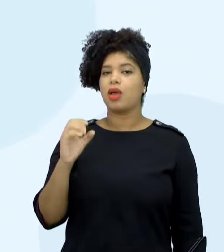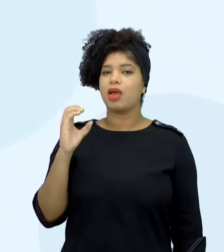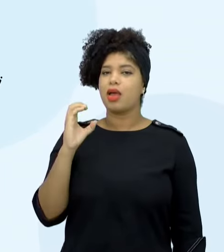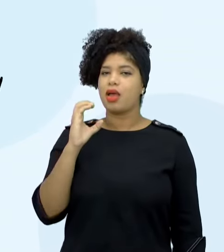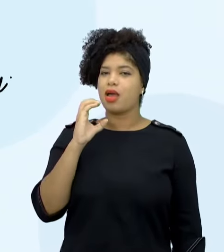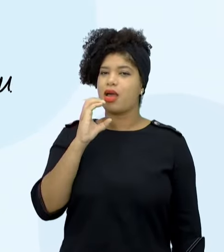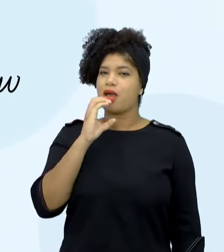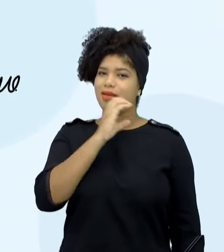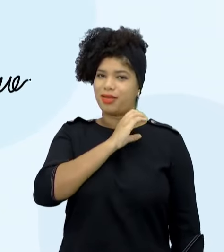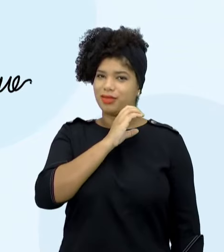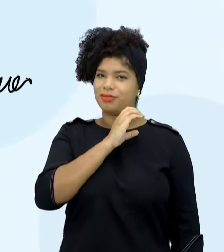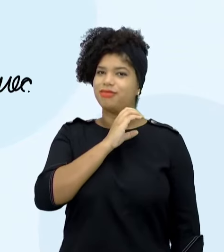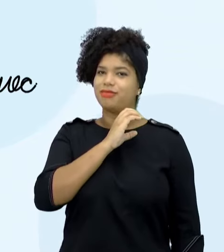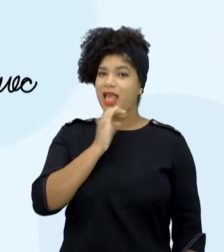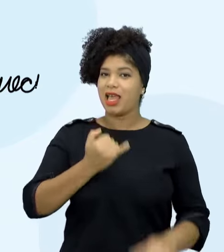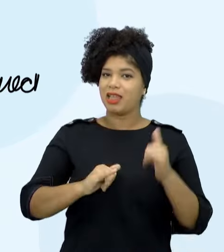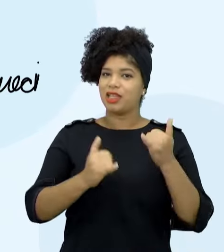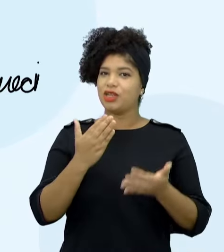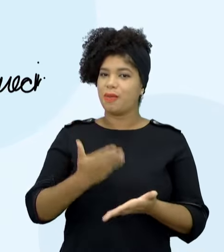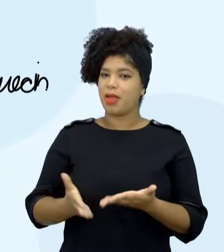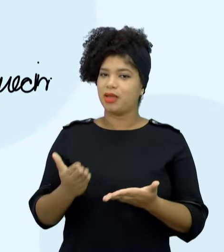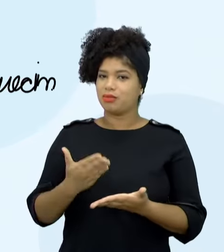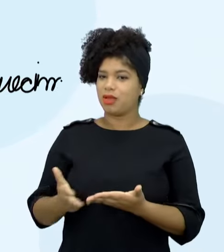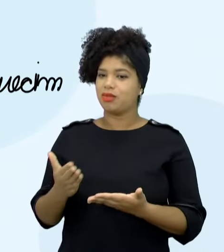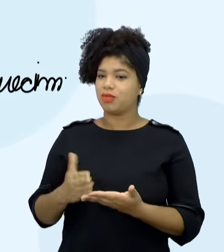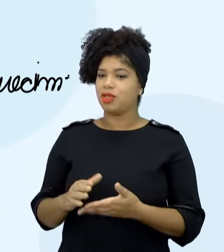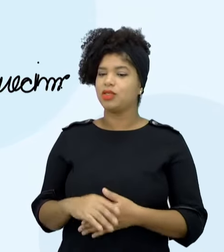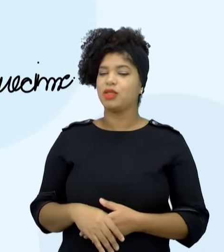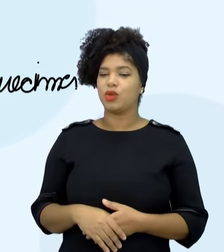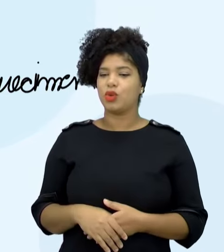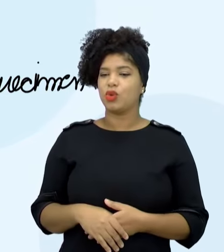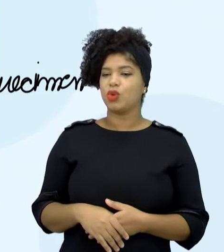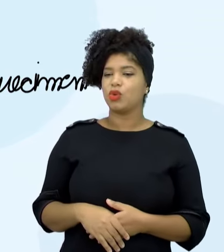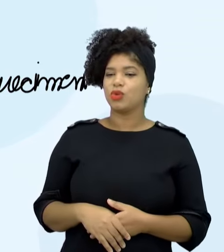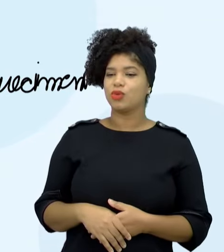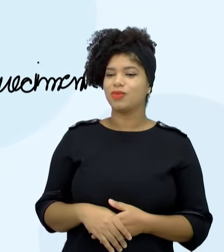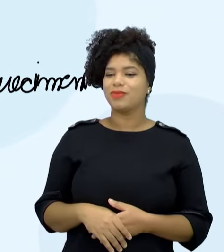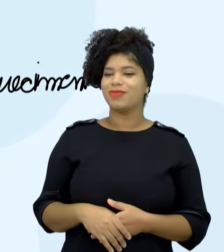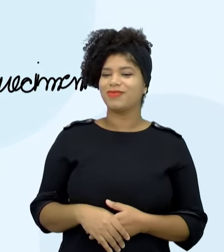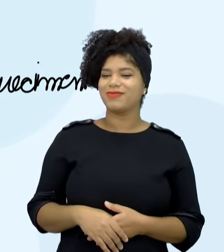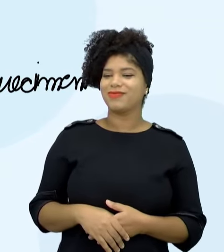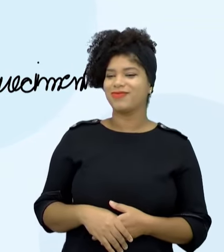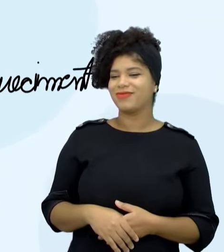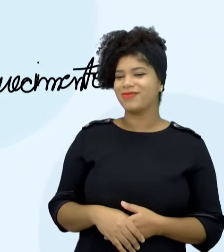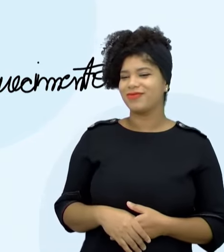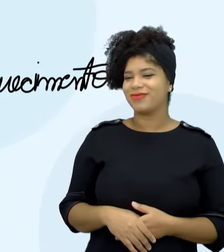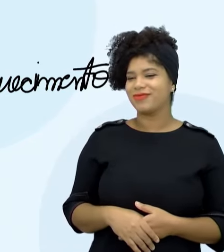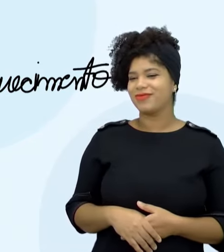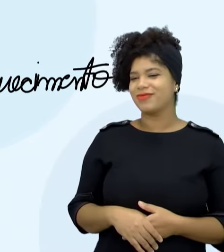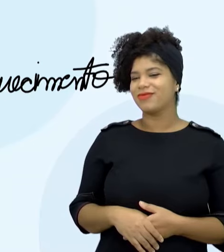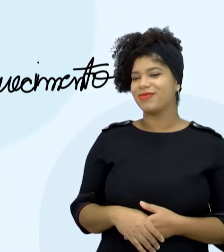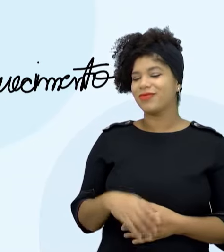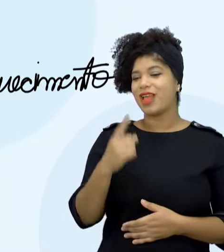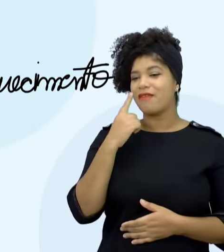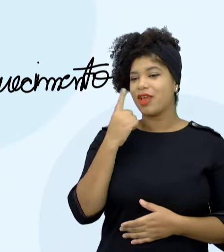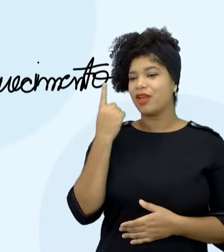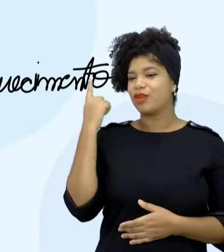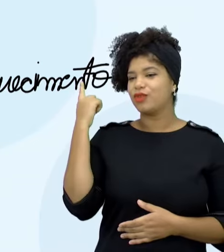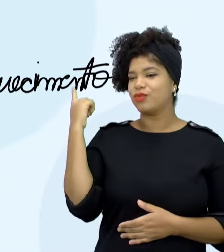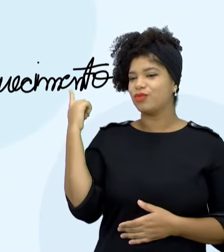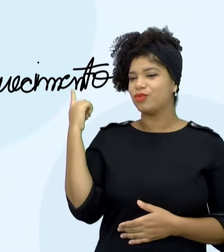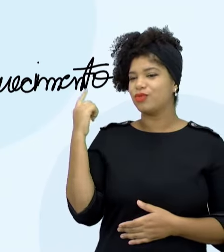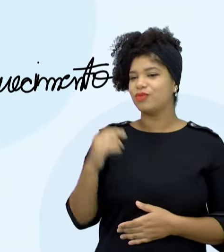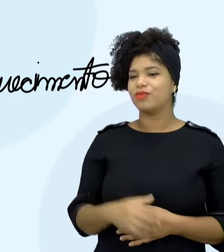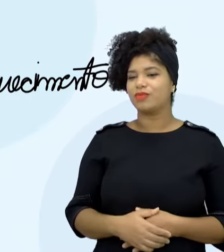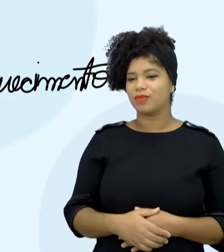aquecimento. A gente sabe bastante coisa já, né? Aquecimento. Legal, a gente está sabendo bastante coisa